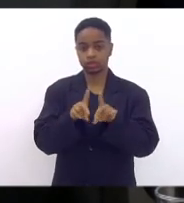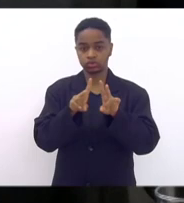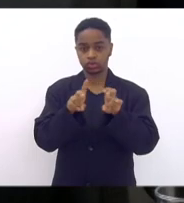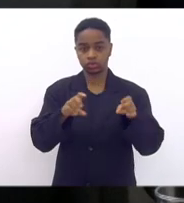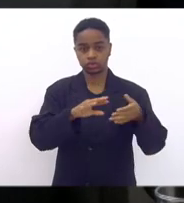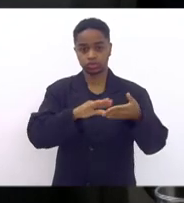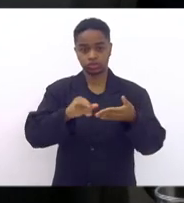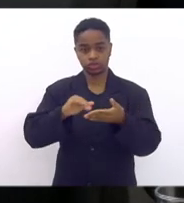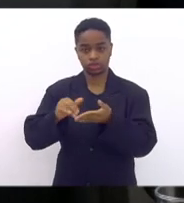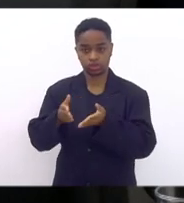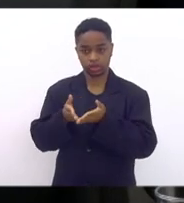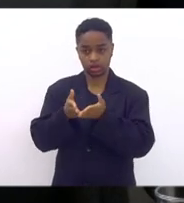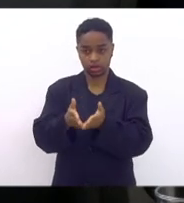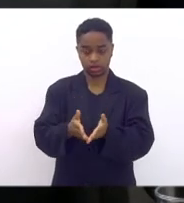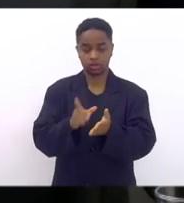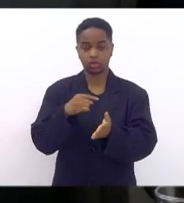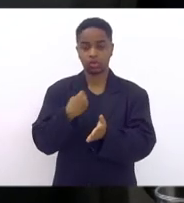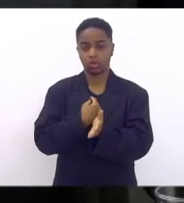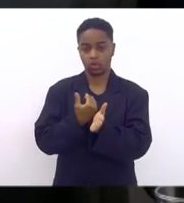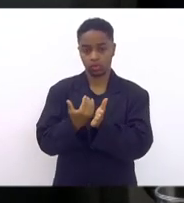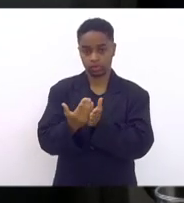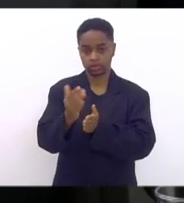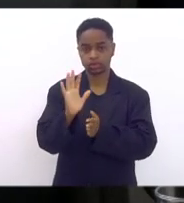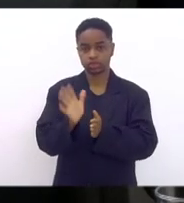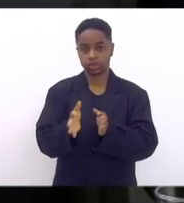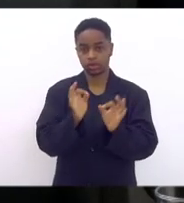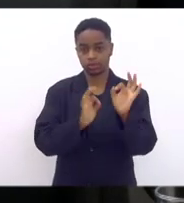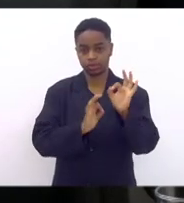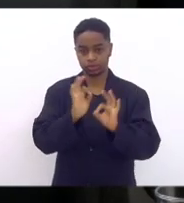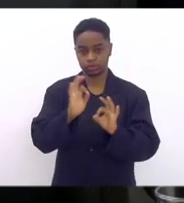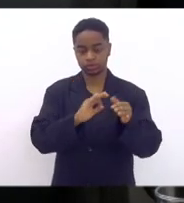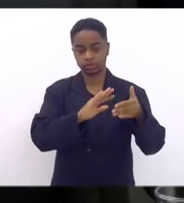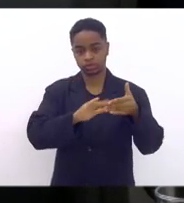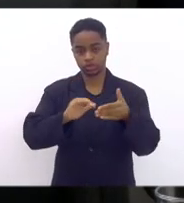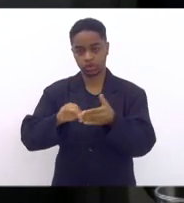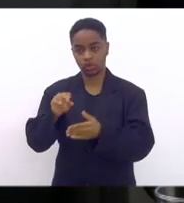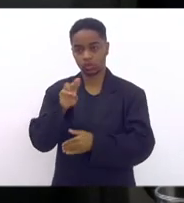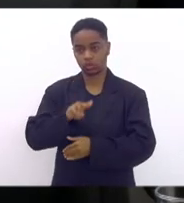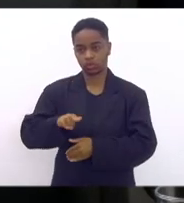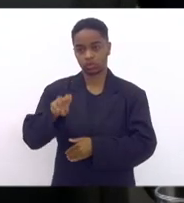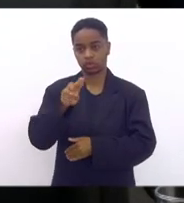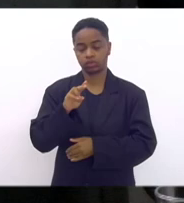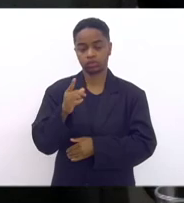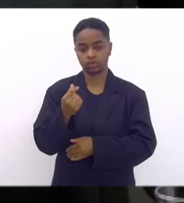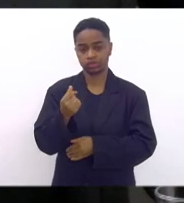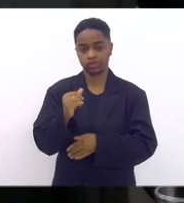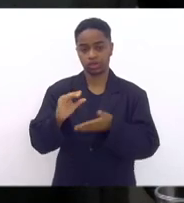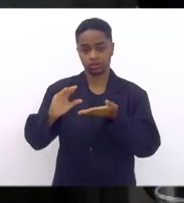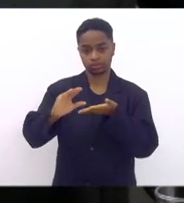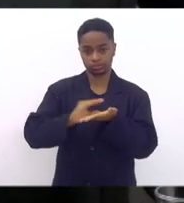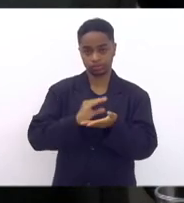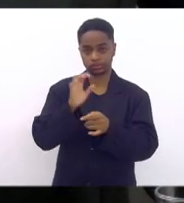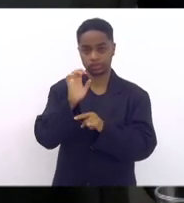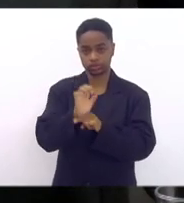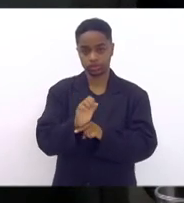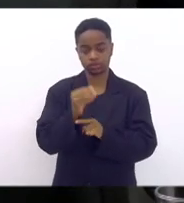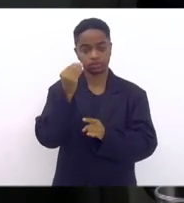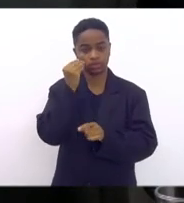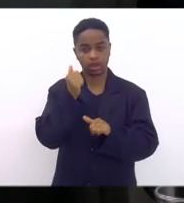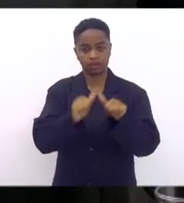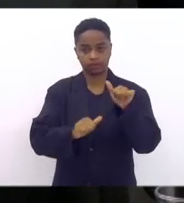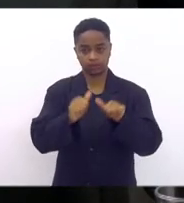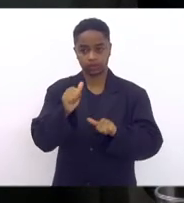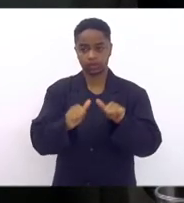o iner já tinha começado um plano de retirada próprio com utilização de recursos e estaduais buscando avaliar isso